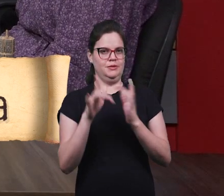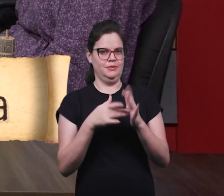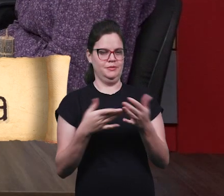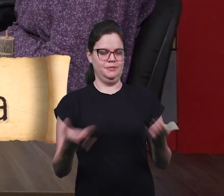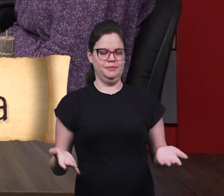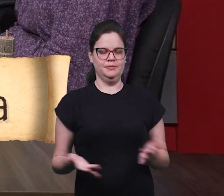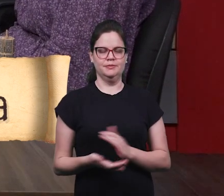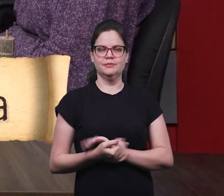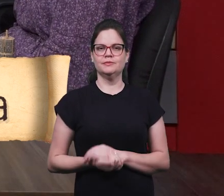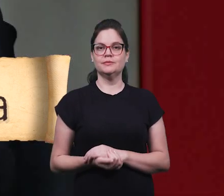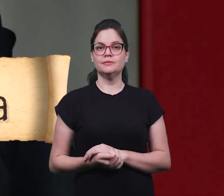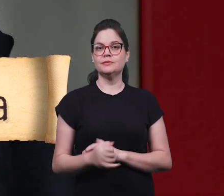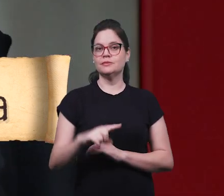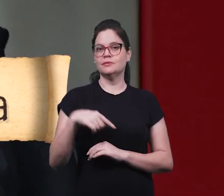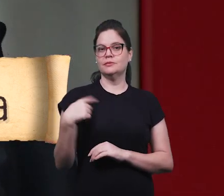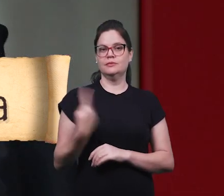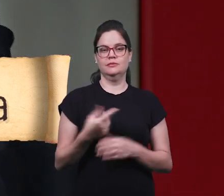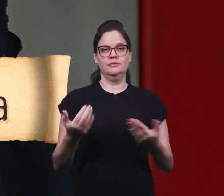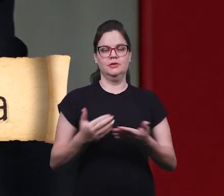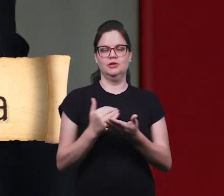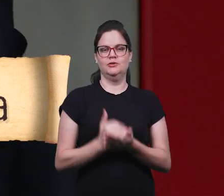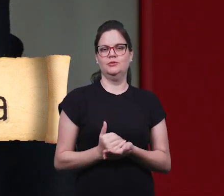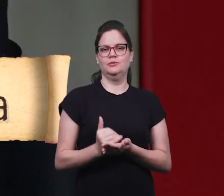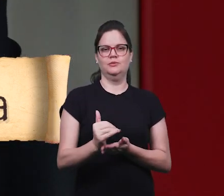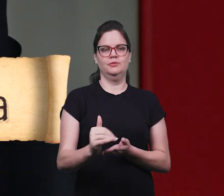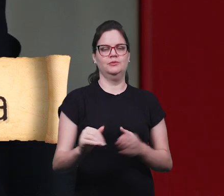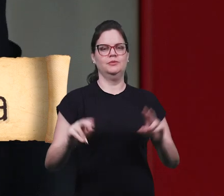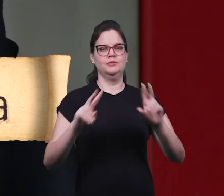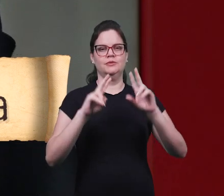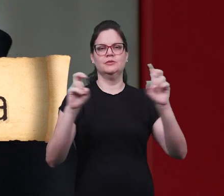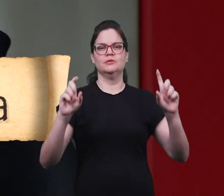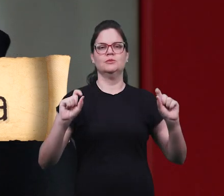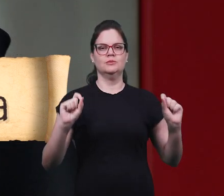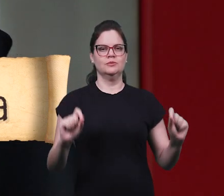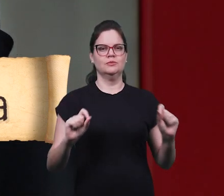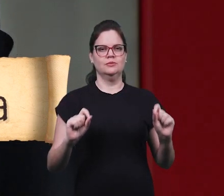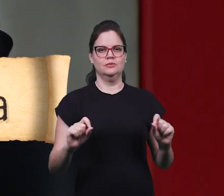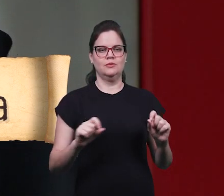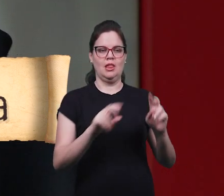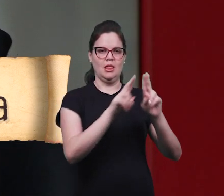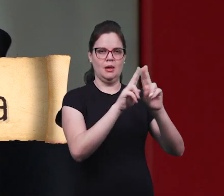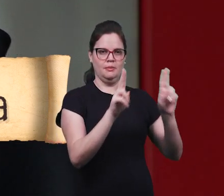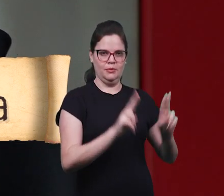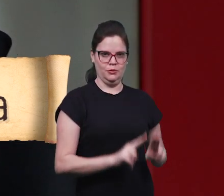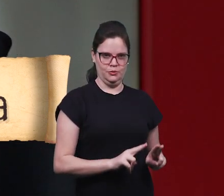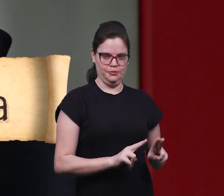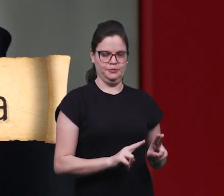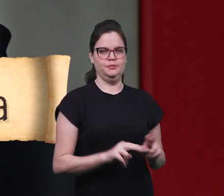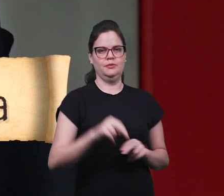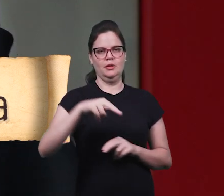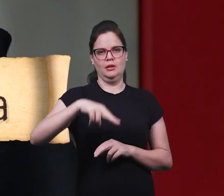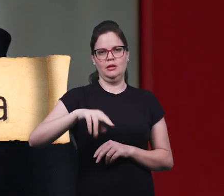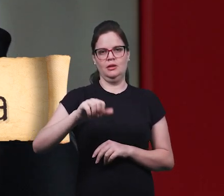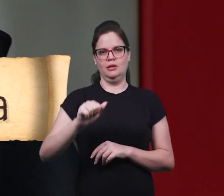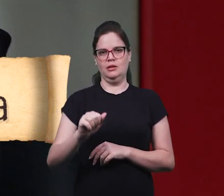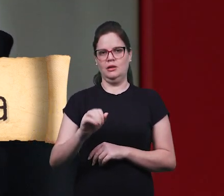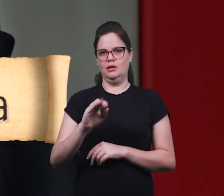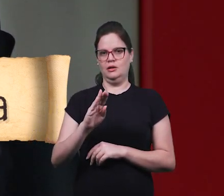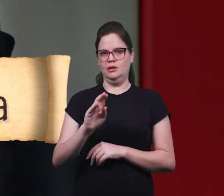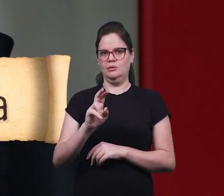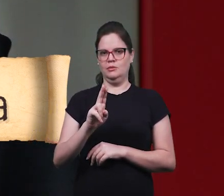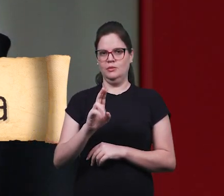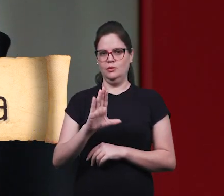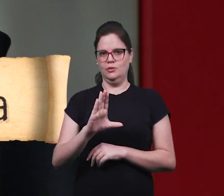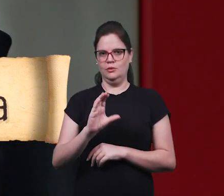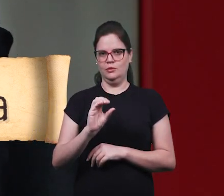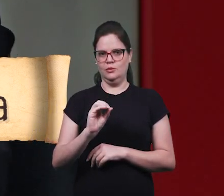Senhor. Nós vamos falar hoje um pouquinho sobre Nabucodonosor, mas vamos falar